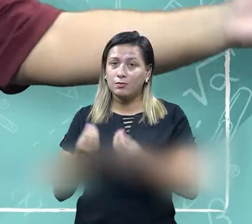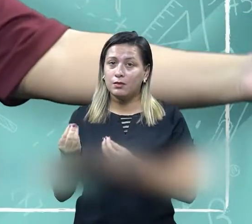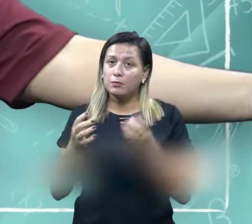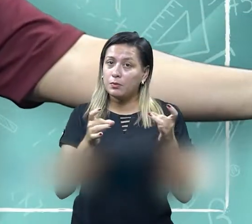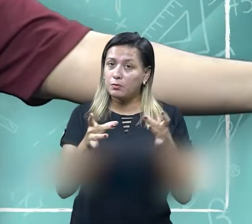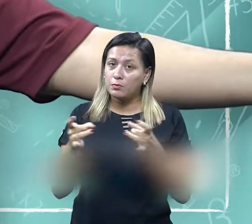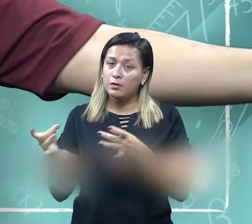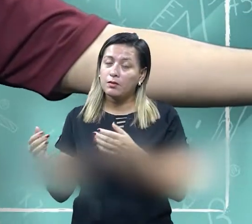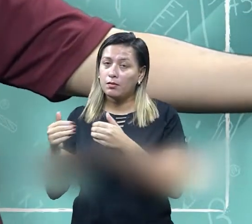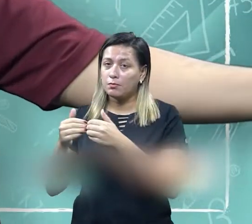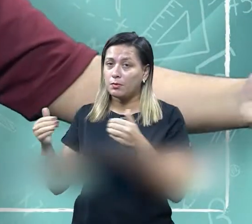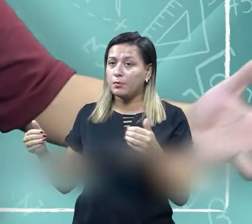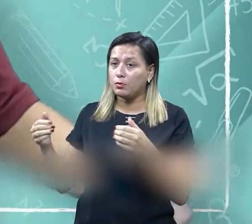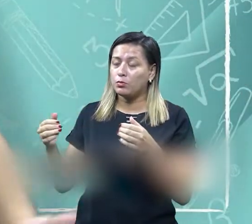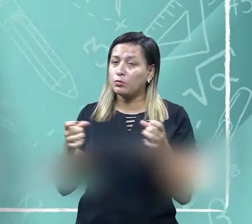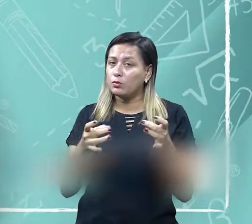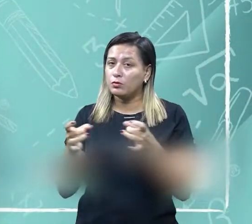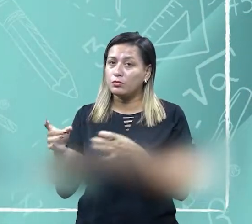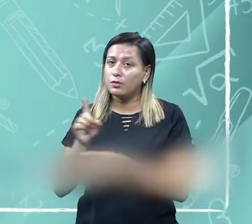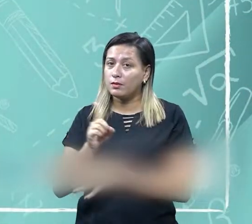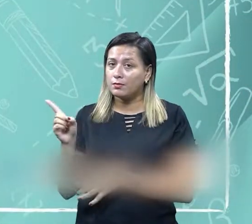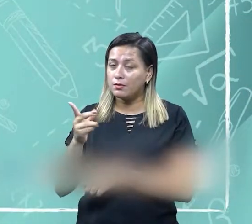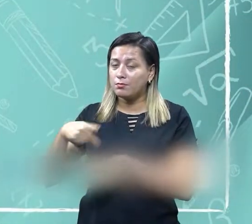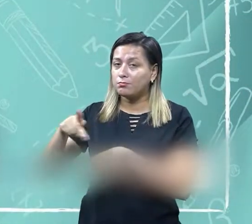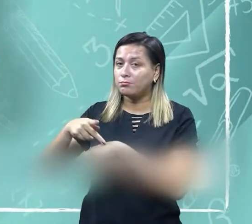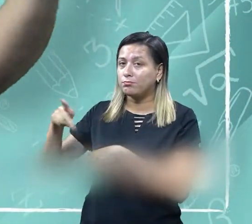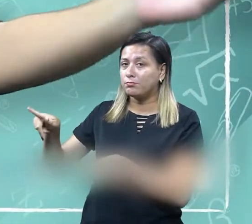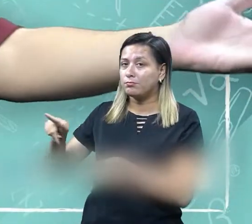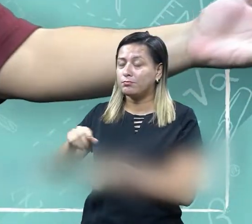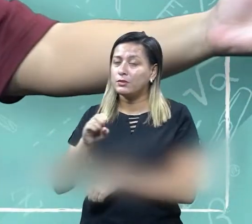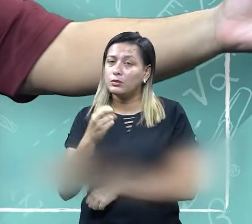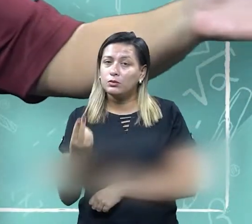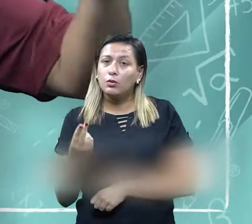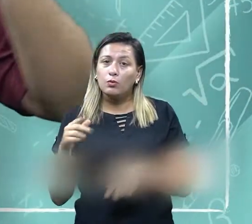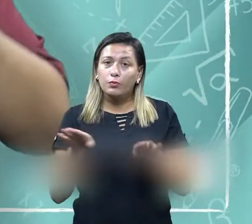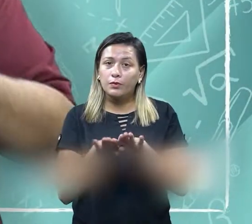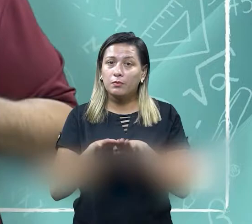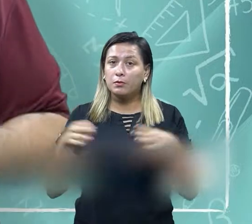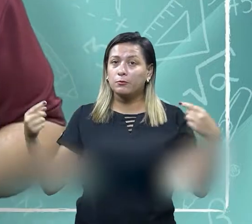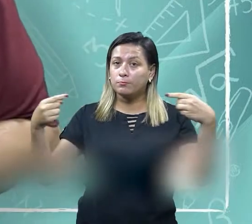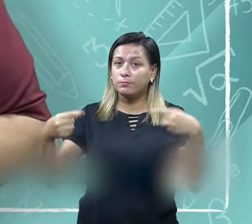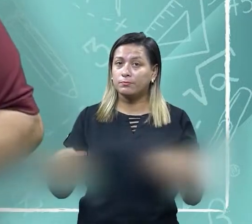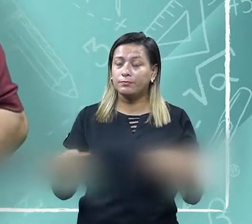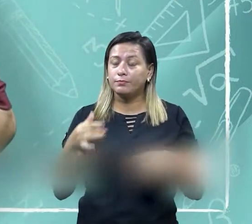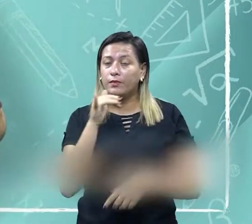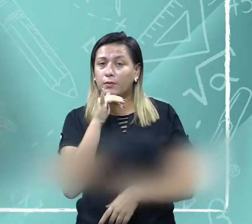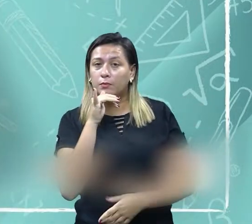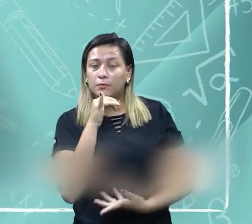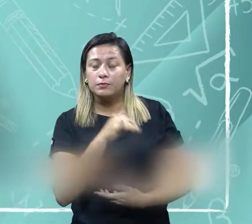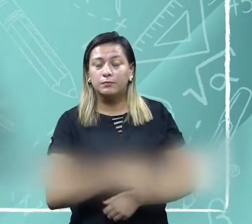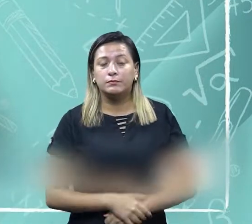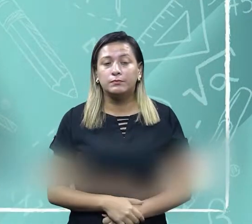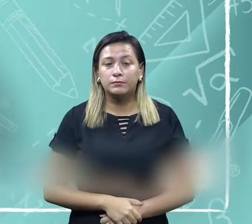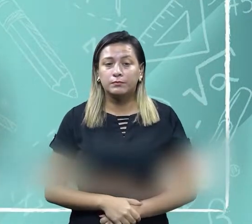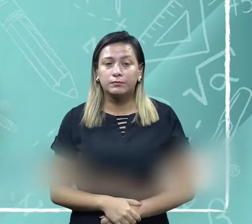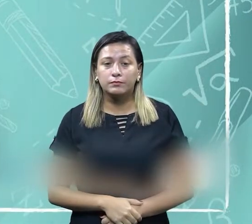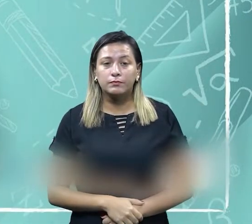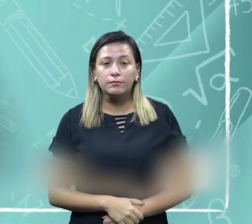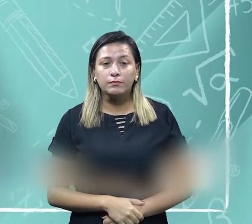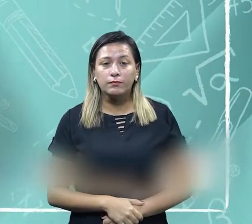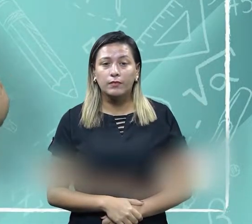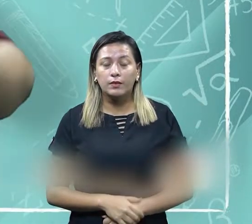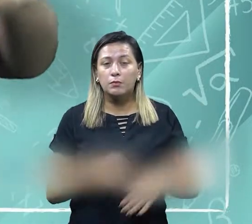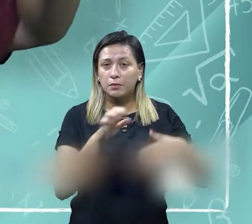mercado, uma abertura de mercado, tá certo? Mas também pode ser nível de competição. Por exemplo, uma